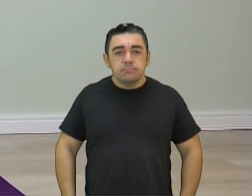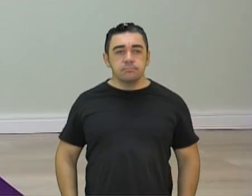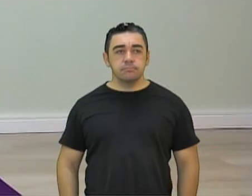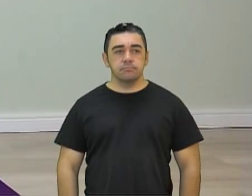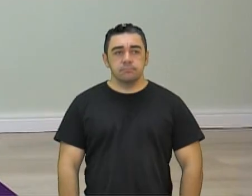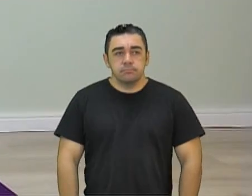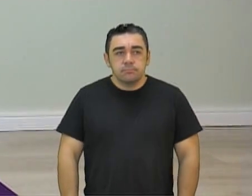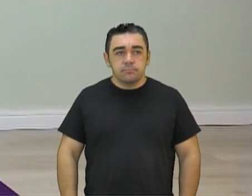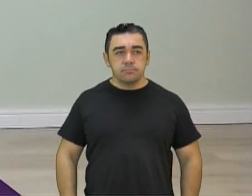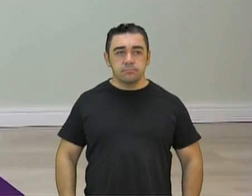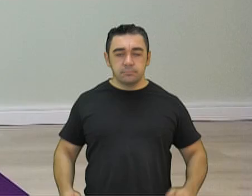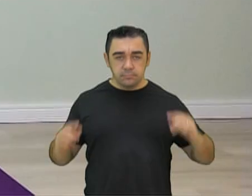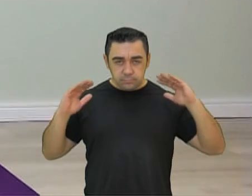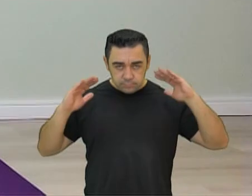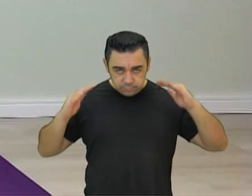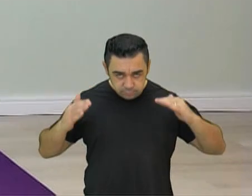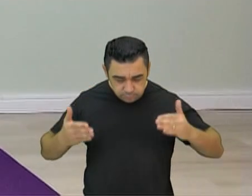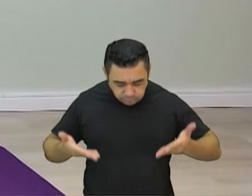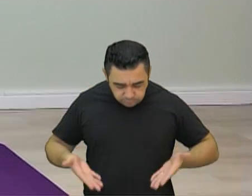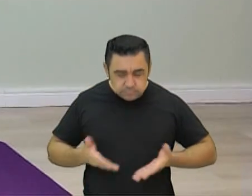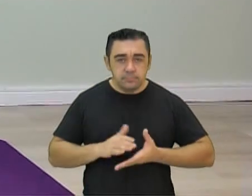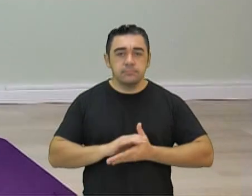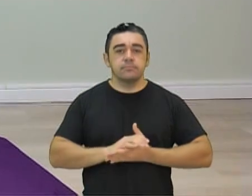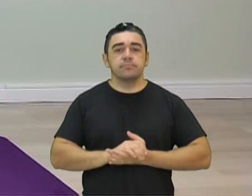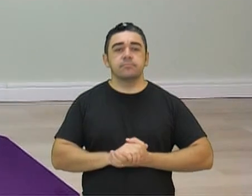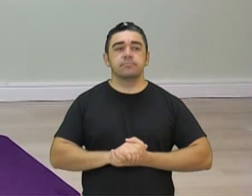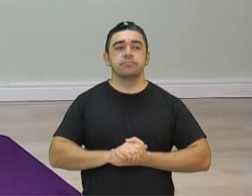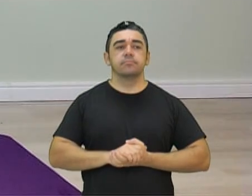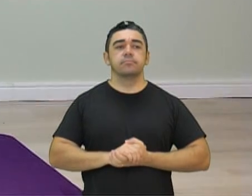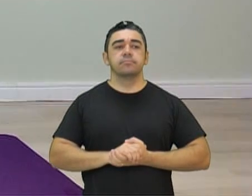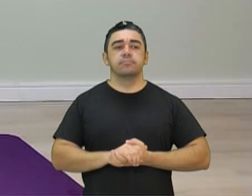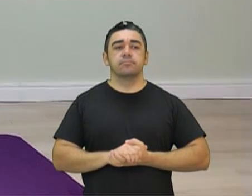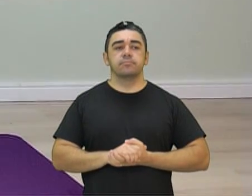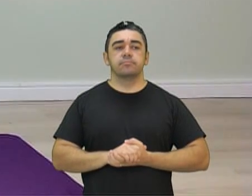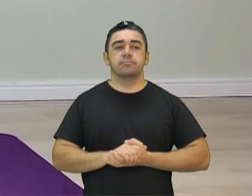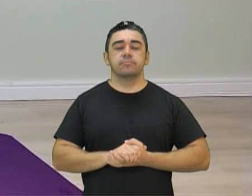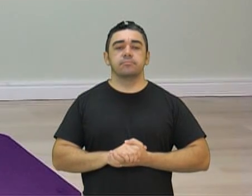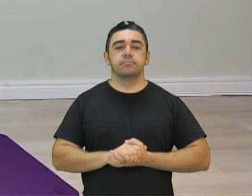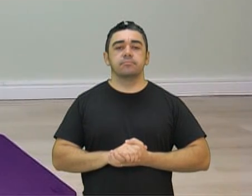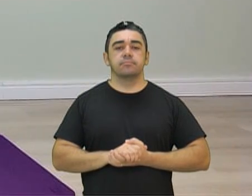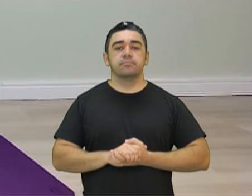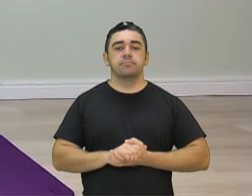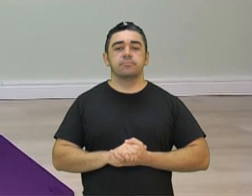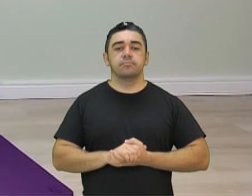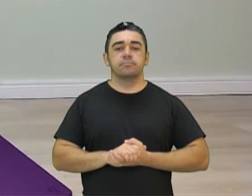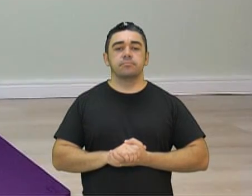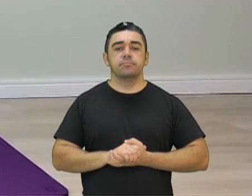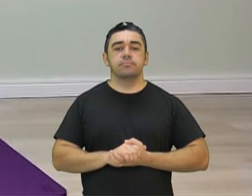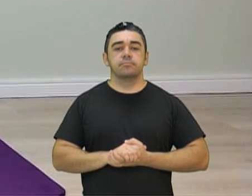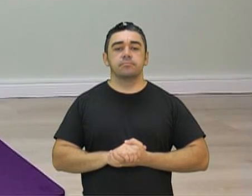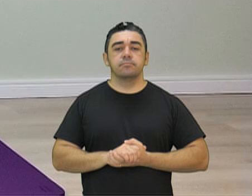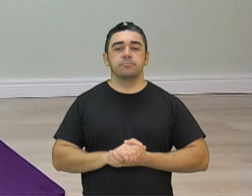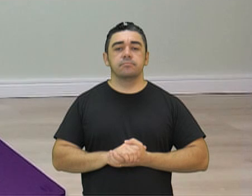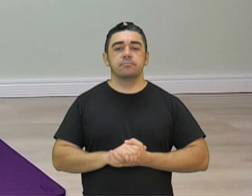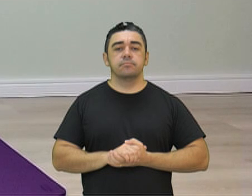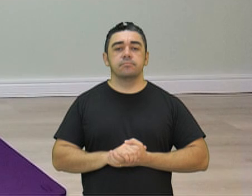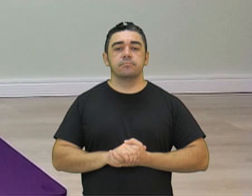vai descer cabeça, tronco e soltar. E fica.